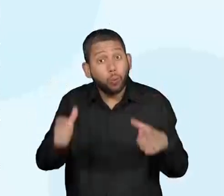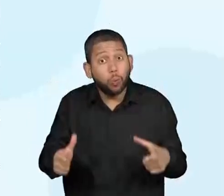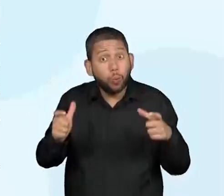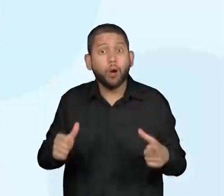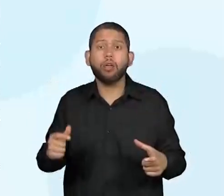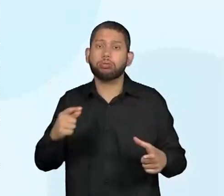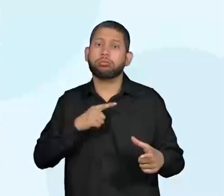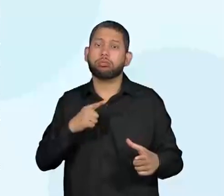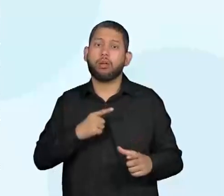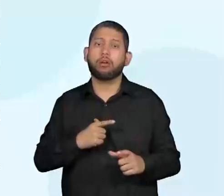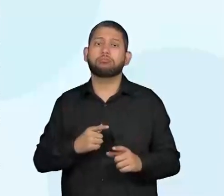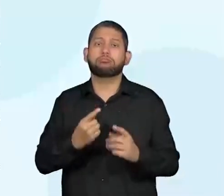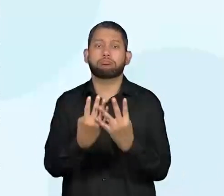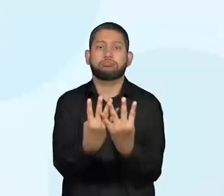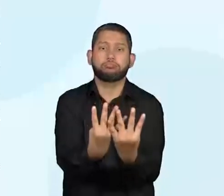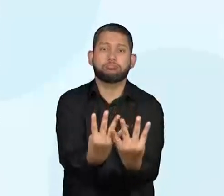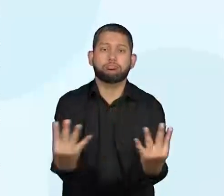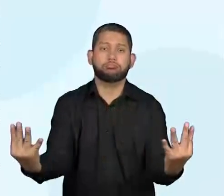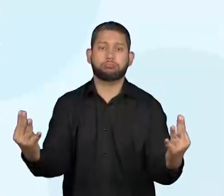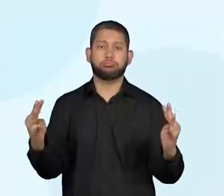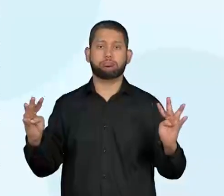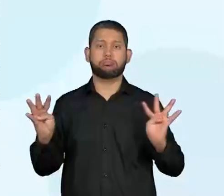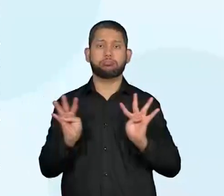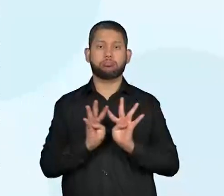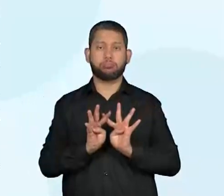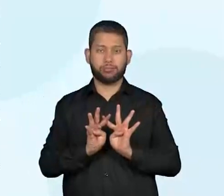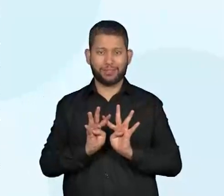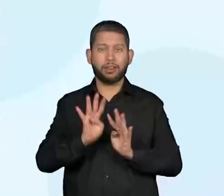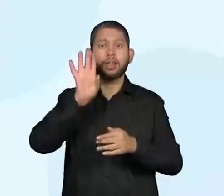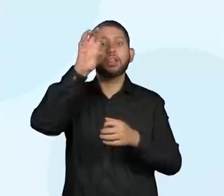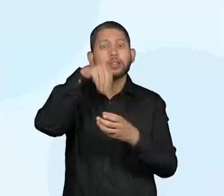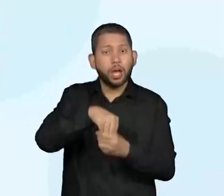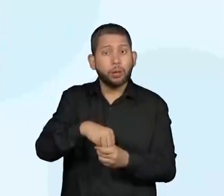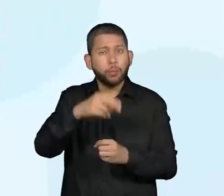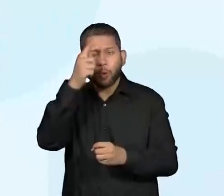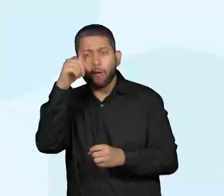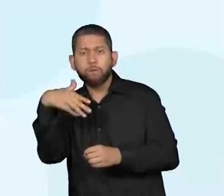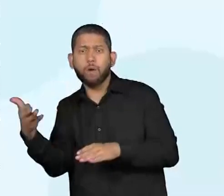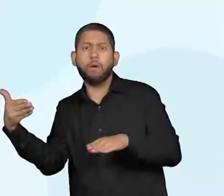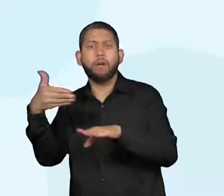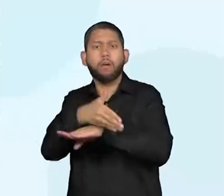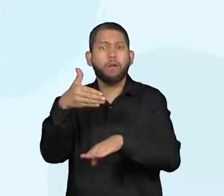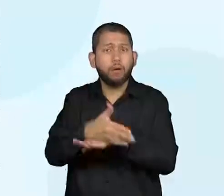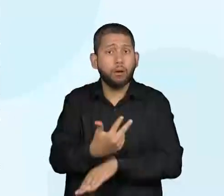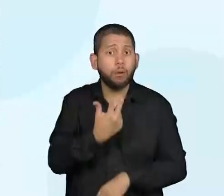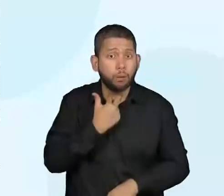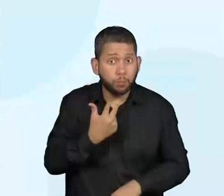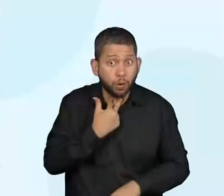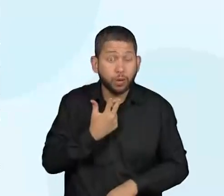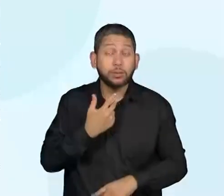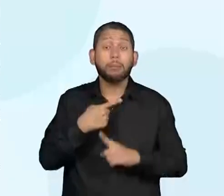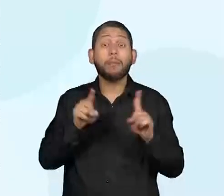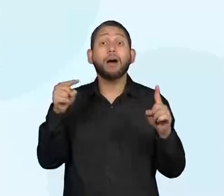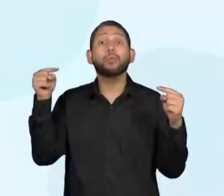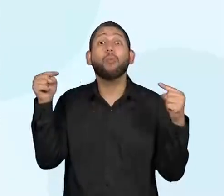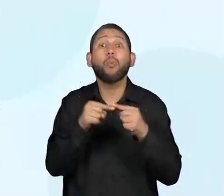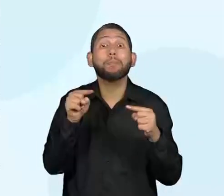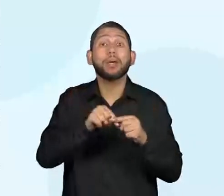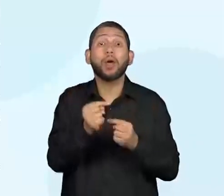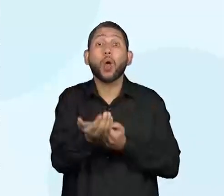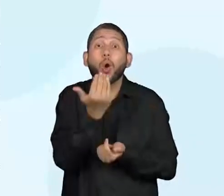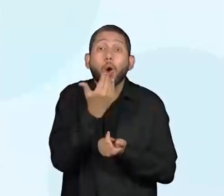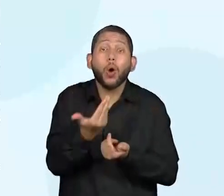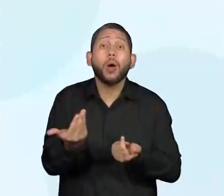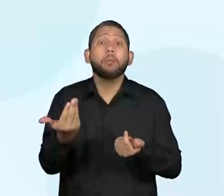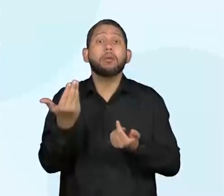a cultura dessas populações e assegurar o uso sustentável. Ó, que palavra legal! Tudo isso que a